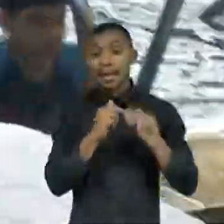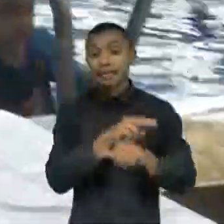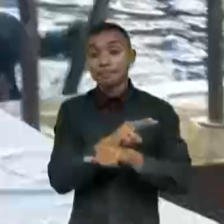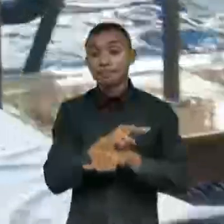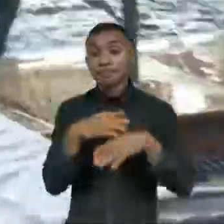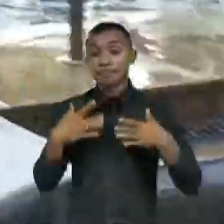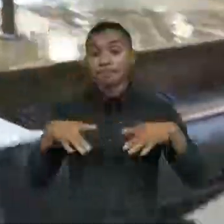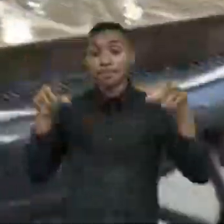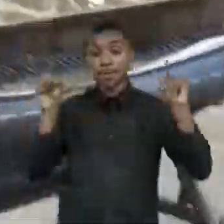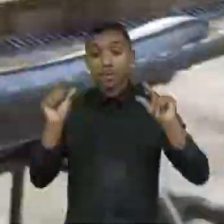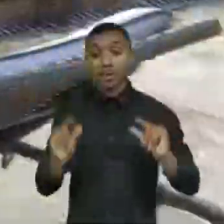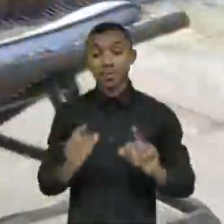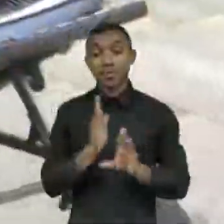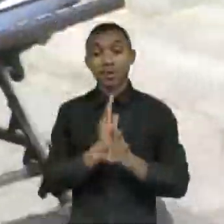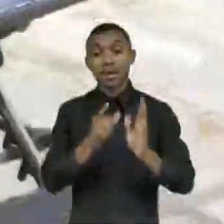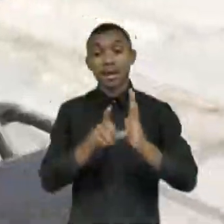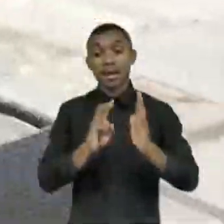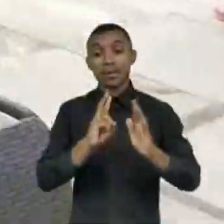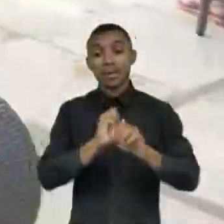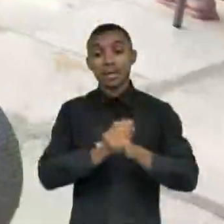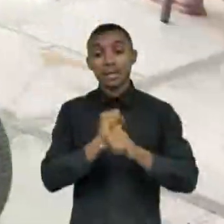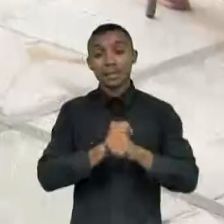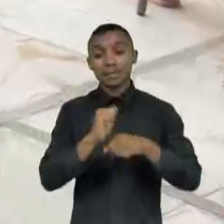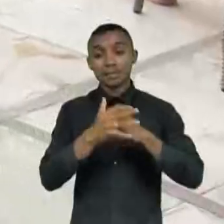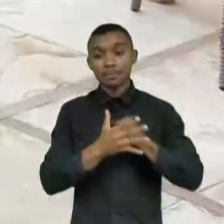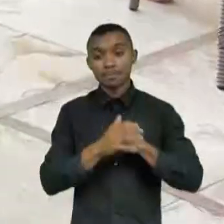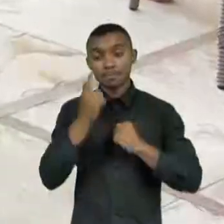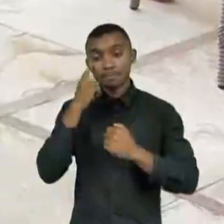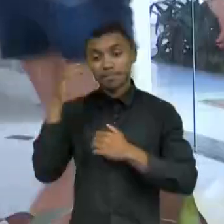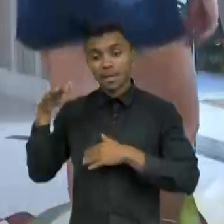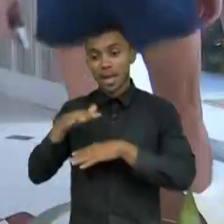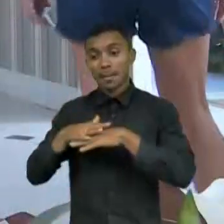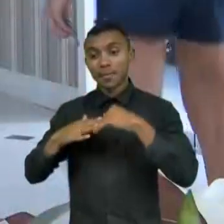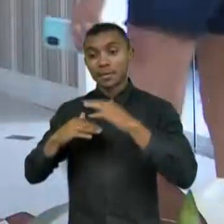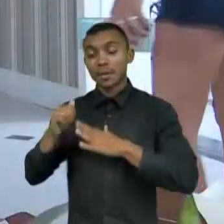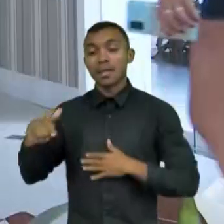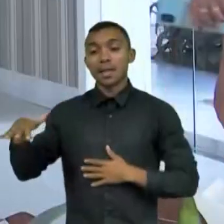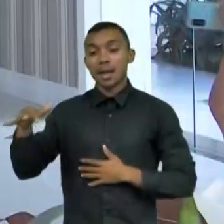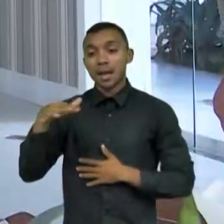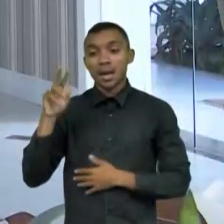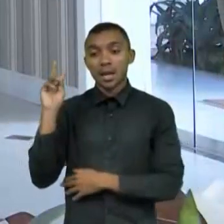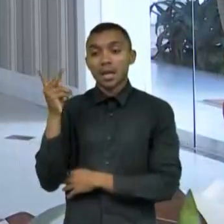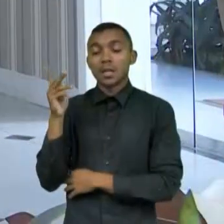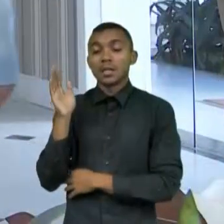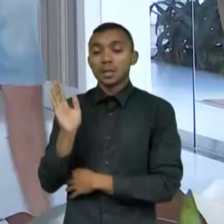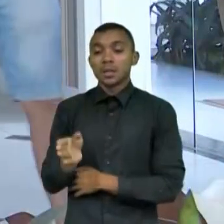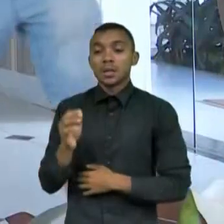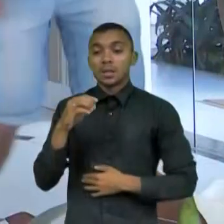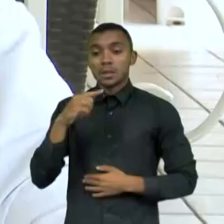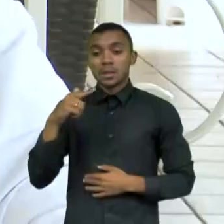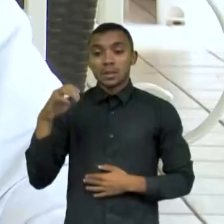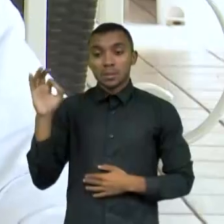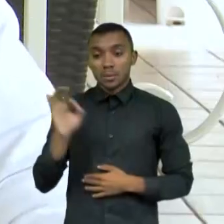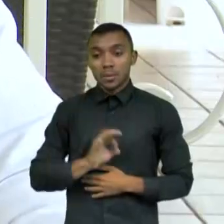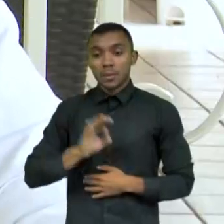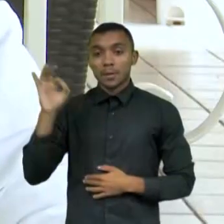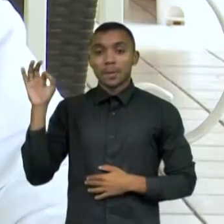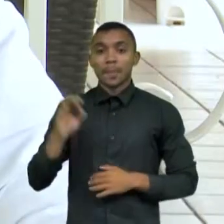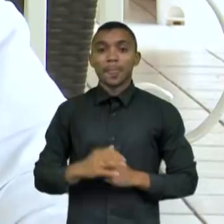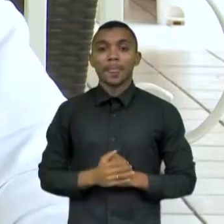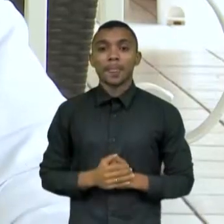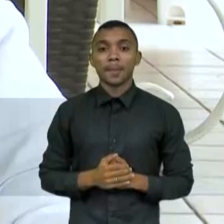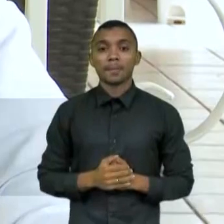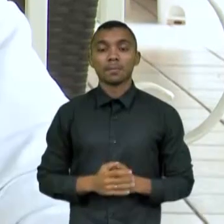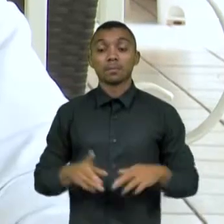sanitárias após 2 anos de paralisação, o setor hoteleiro espera um crescimento de mais de 70%. A nossa